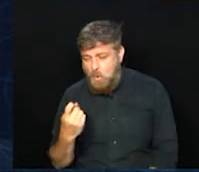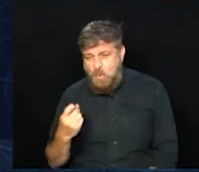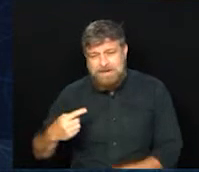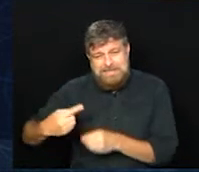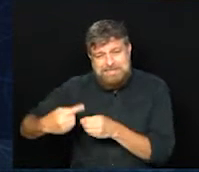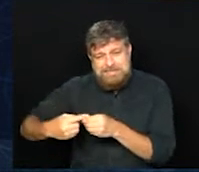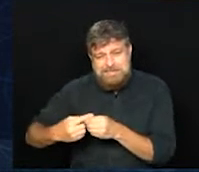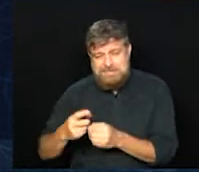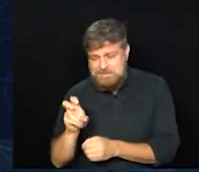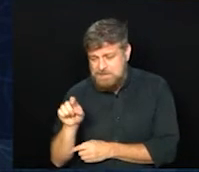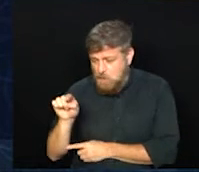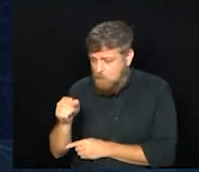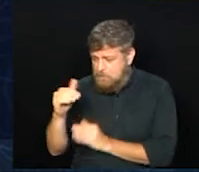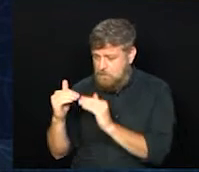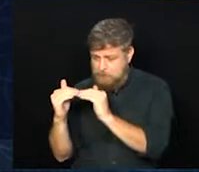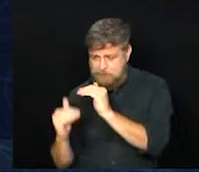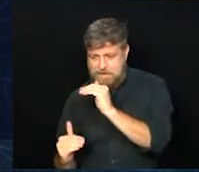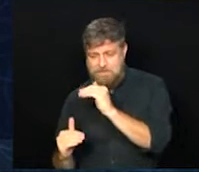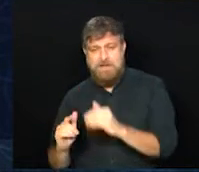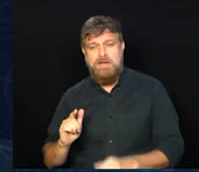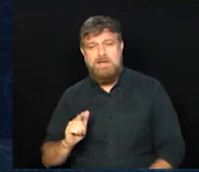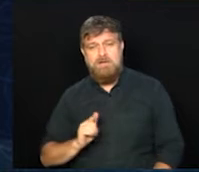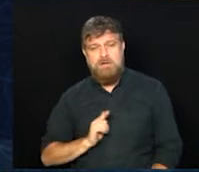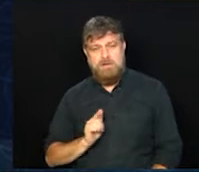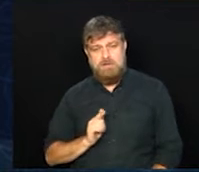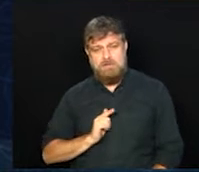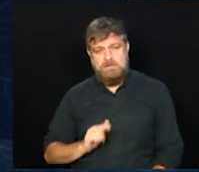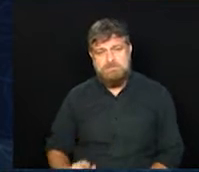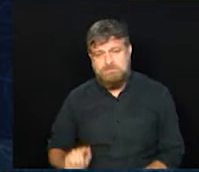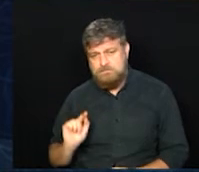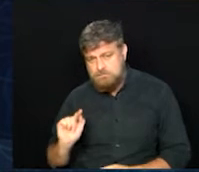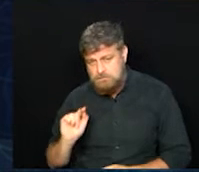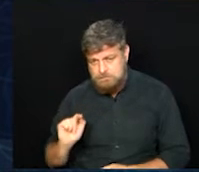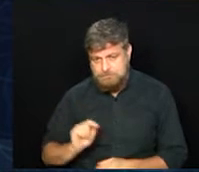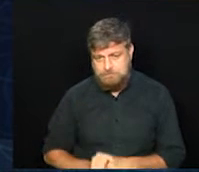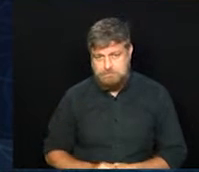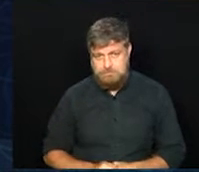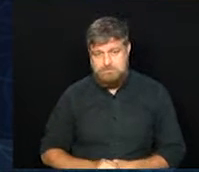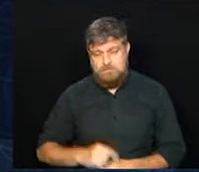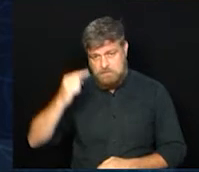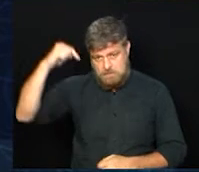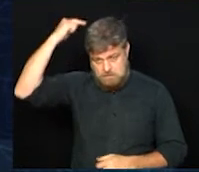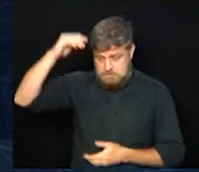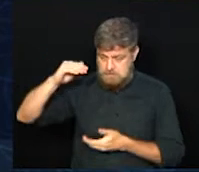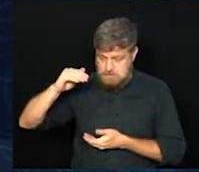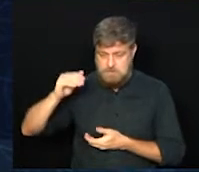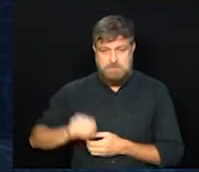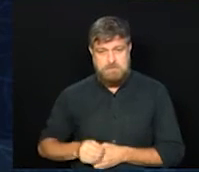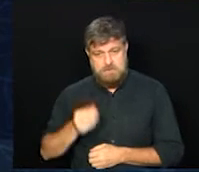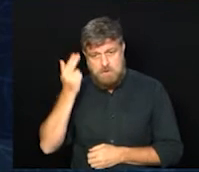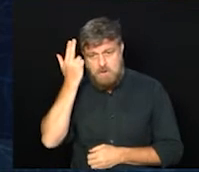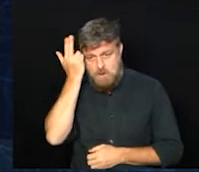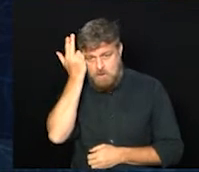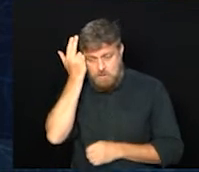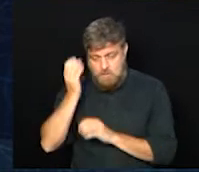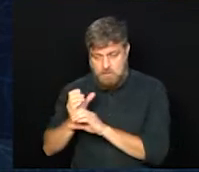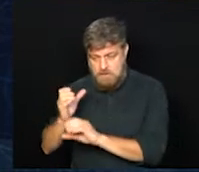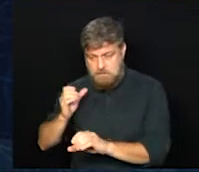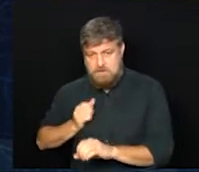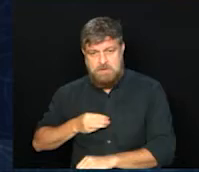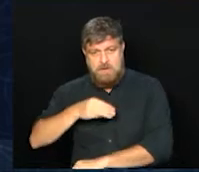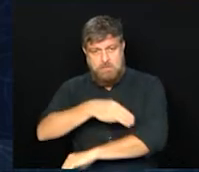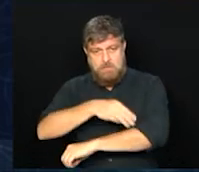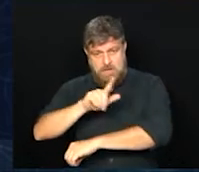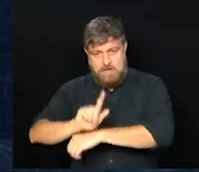municípios com menos de 5 mil casos da Covid-19 na RMC são Santo Antônio de Posse, Engenheiro Coelho, Pedreira, Morungaba